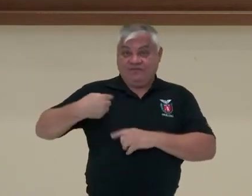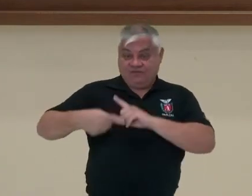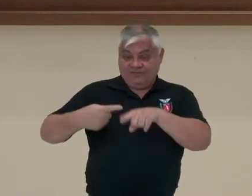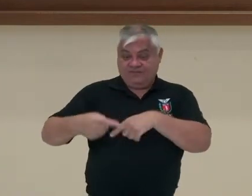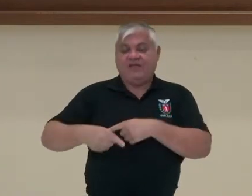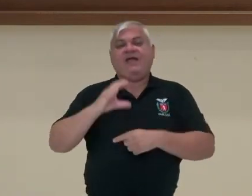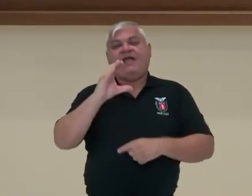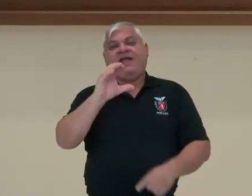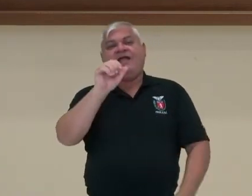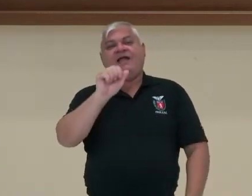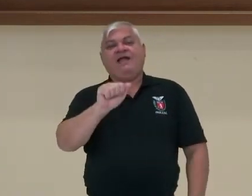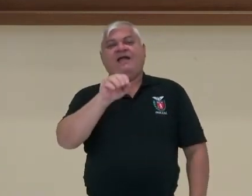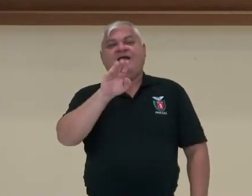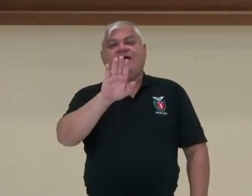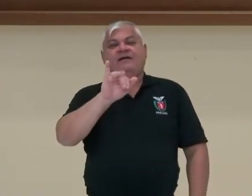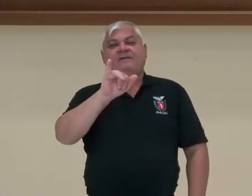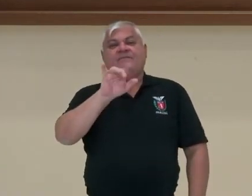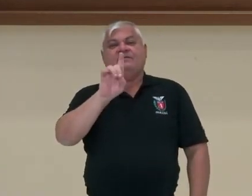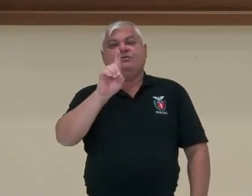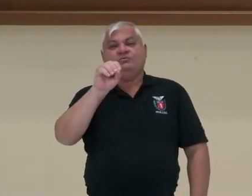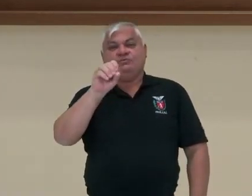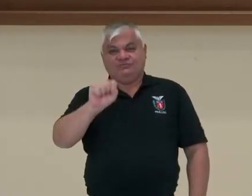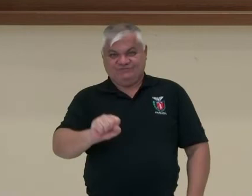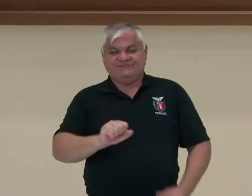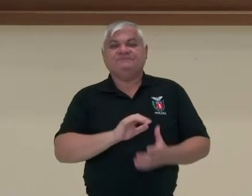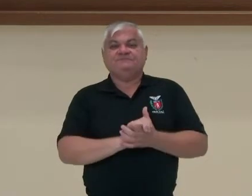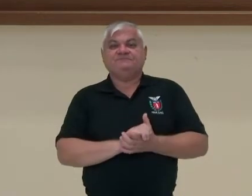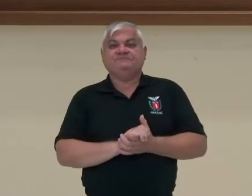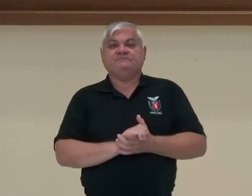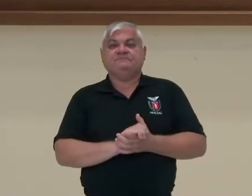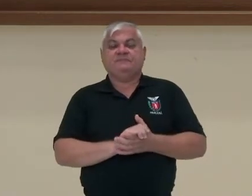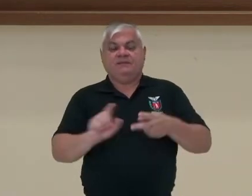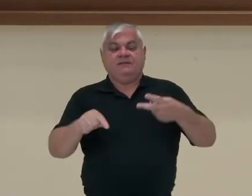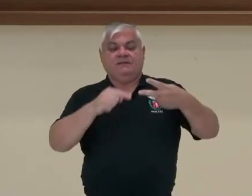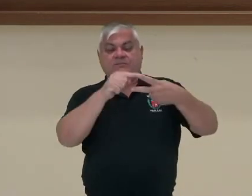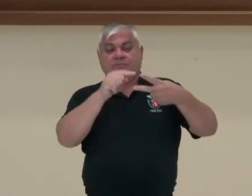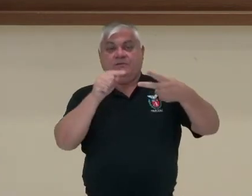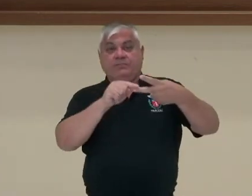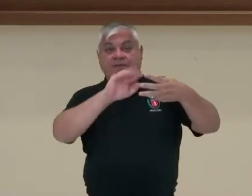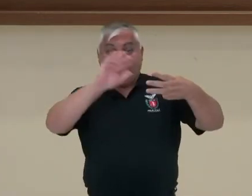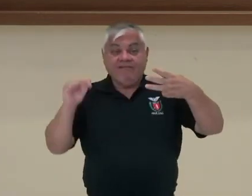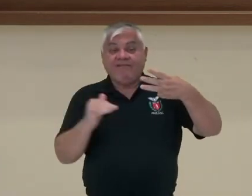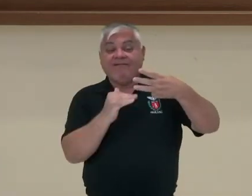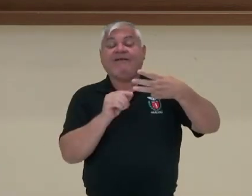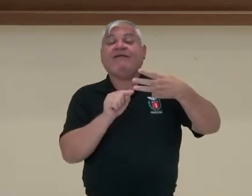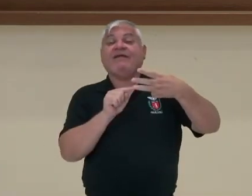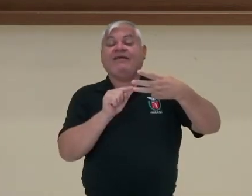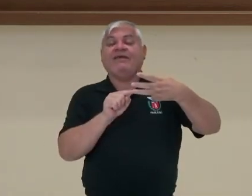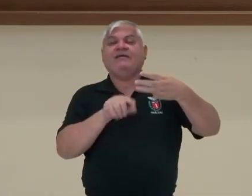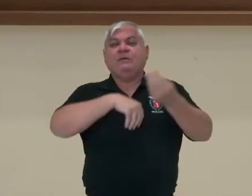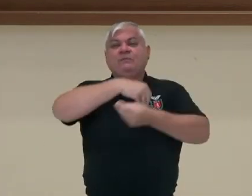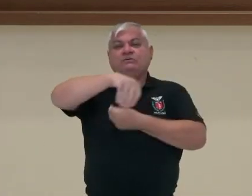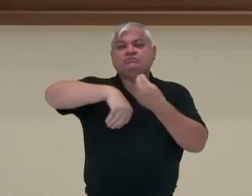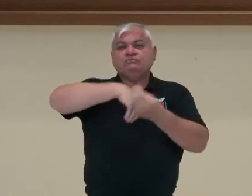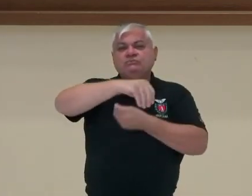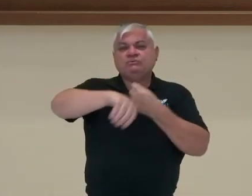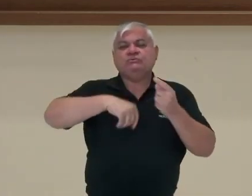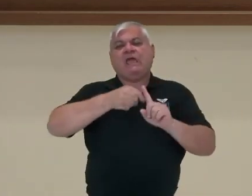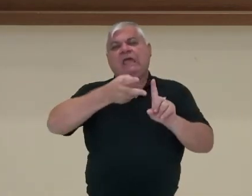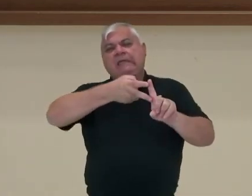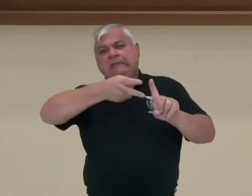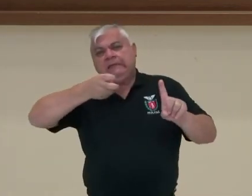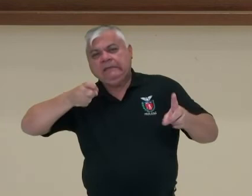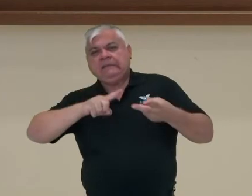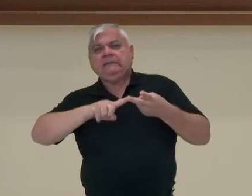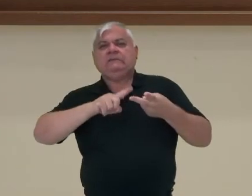governo das câmaras municipais, né? E aí, abaixo desses dois grupos, vamos ter os mestiços, né, os